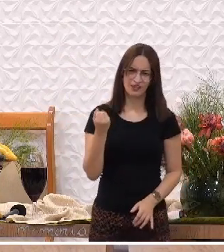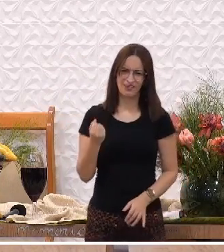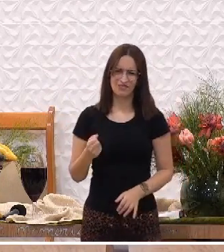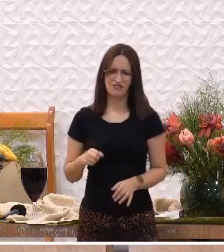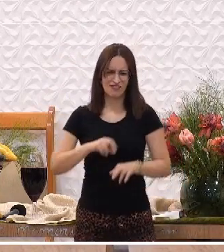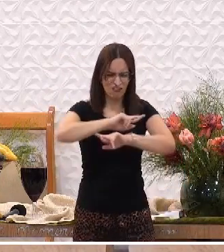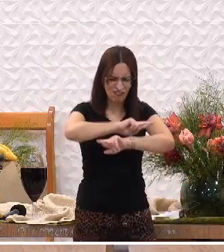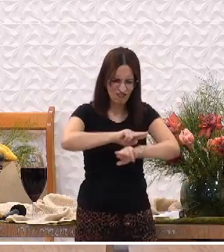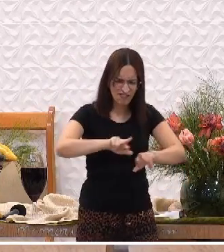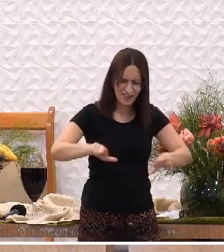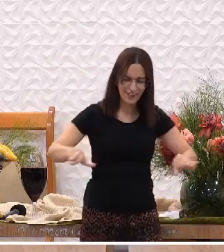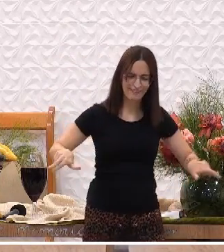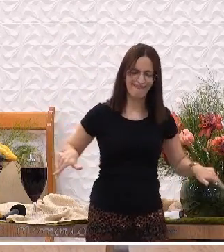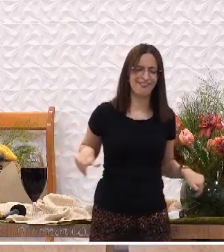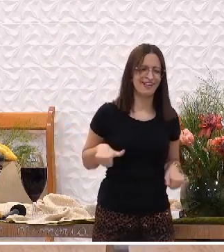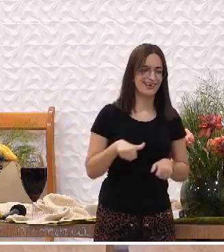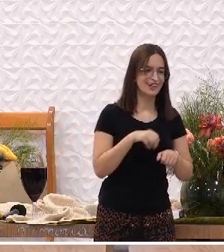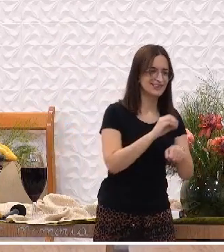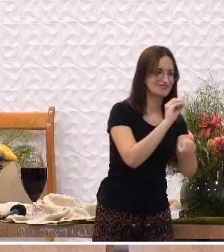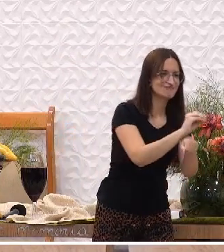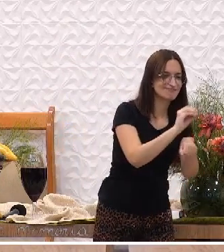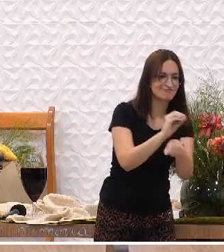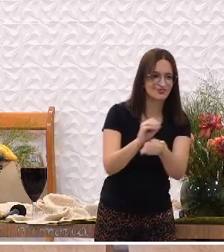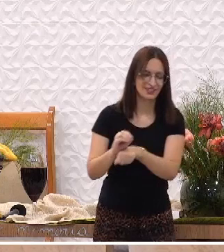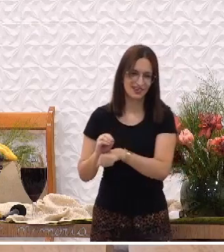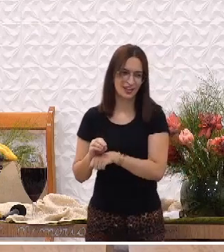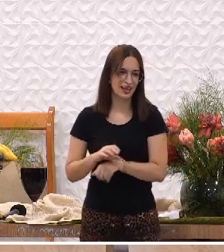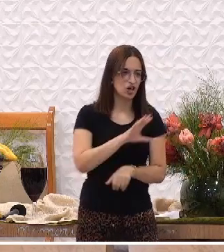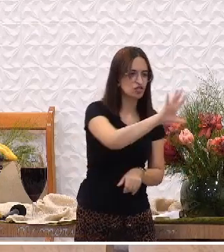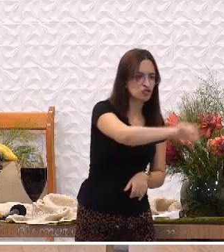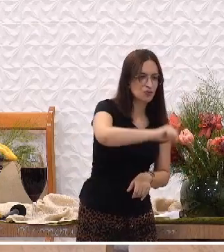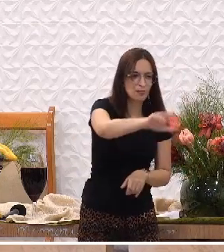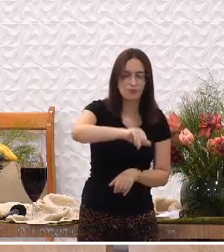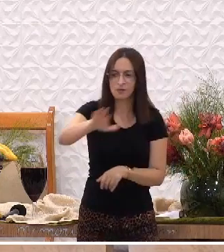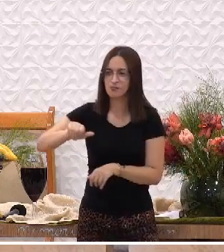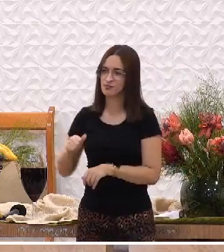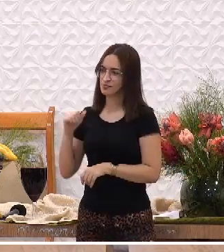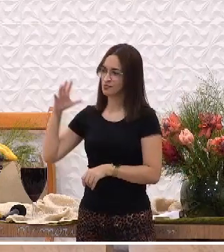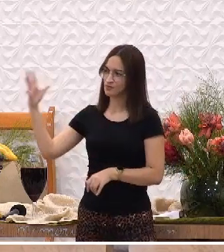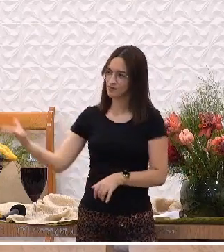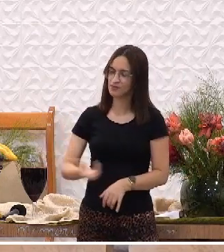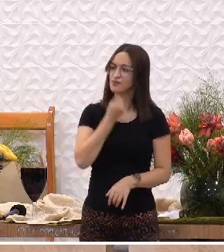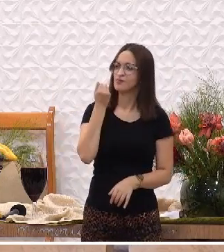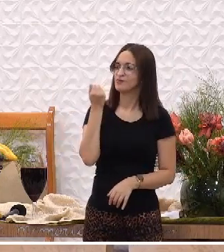também providencia meios para nos guardar durante toda a nossa vida debaixo dos braços de Cristo, né?